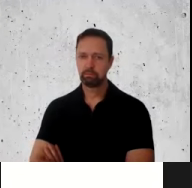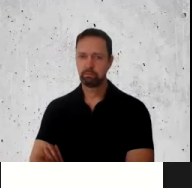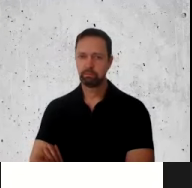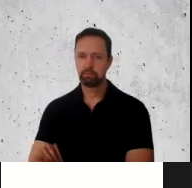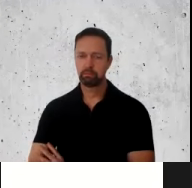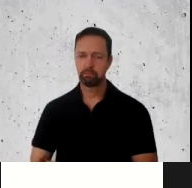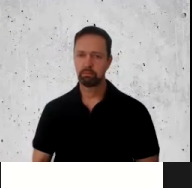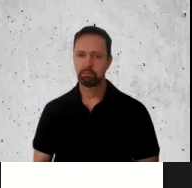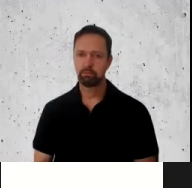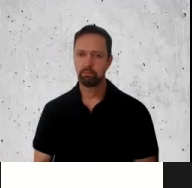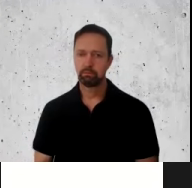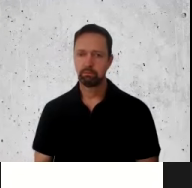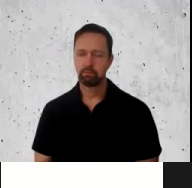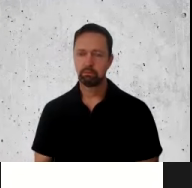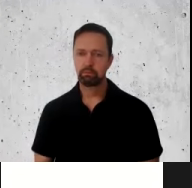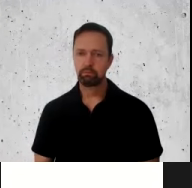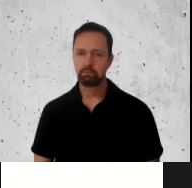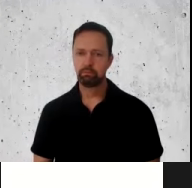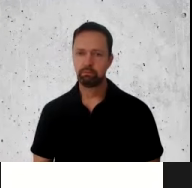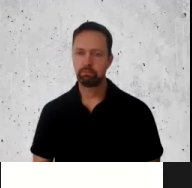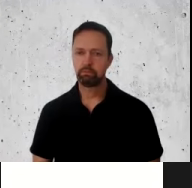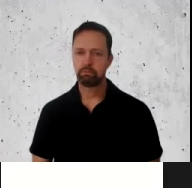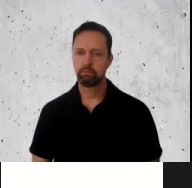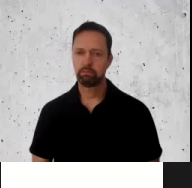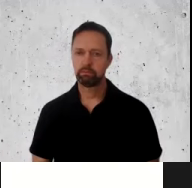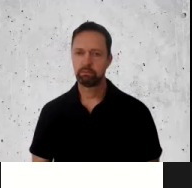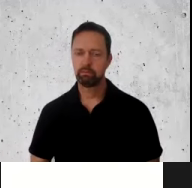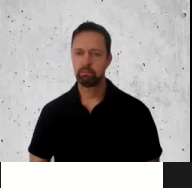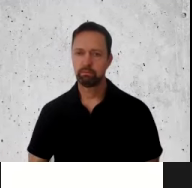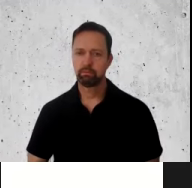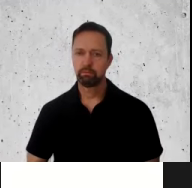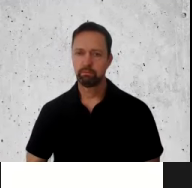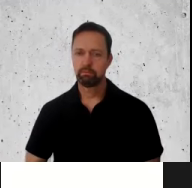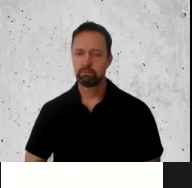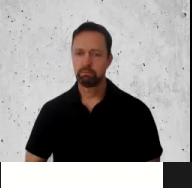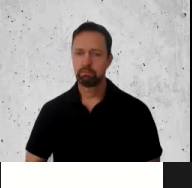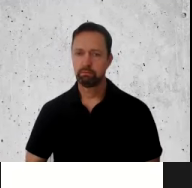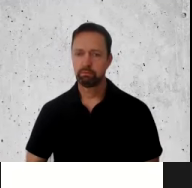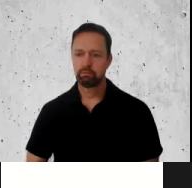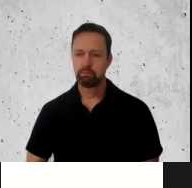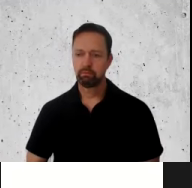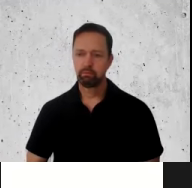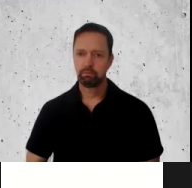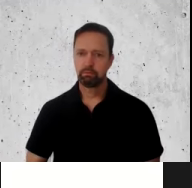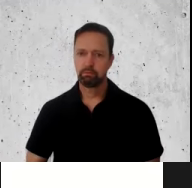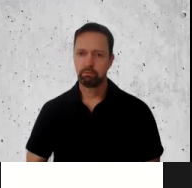né? A preservação dessas garantias de minorias, e aí são inúmeros exemplos, né?